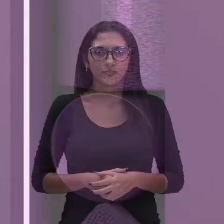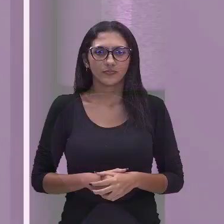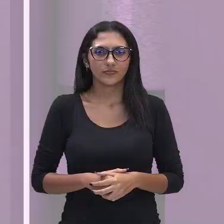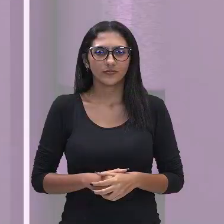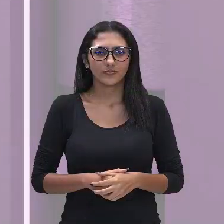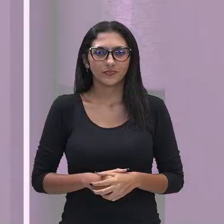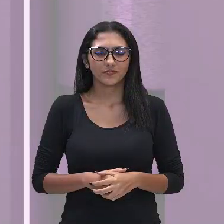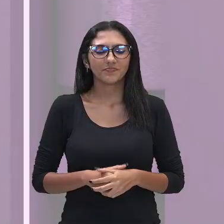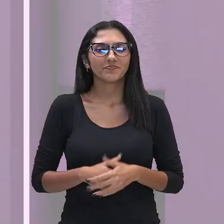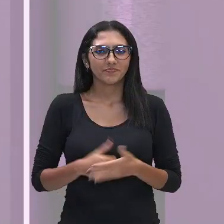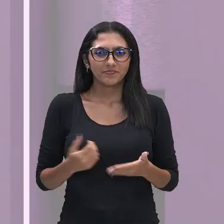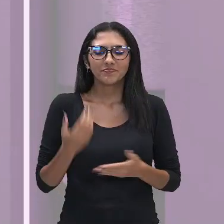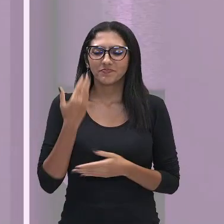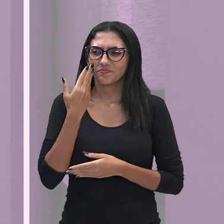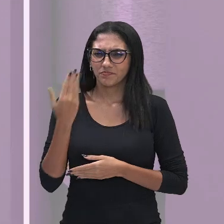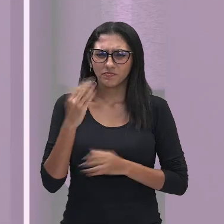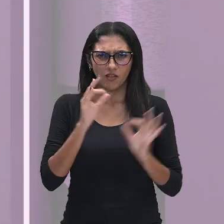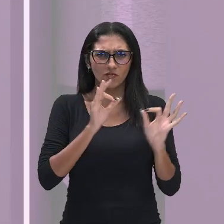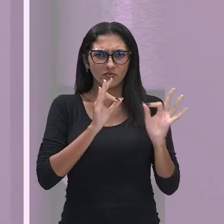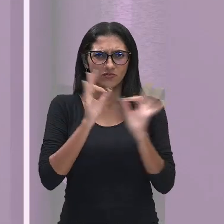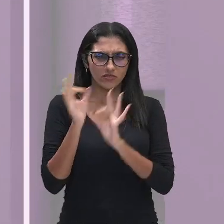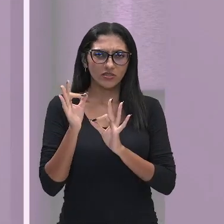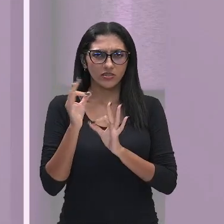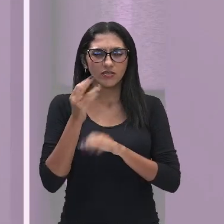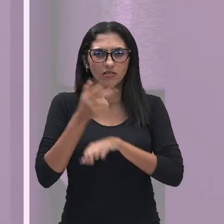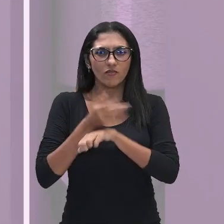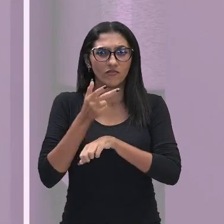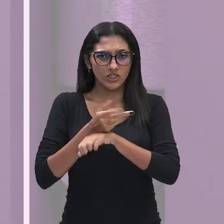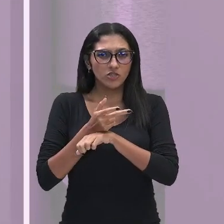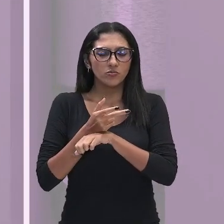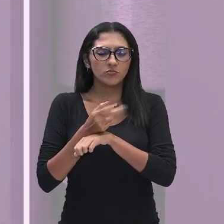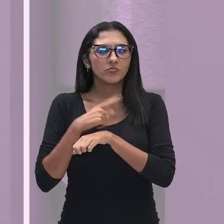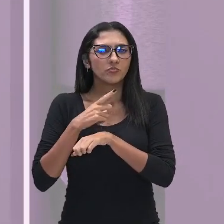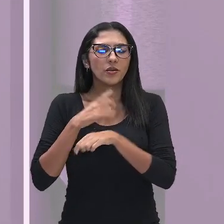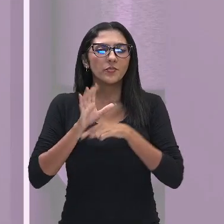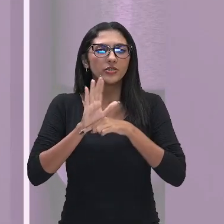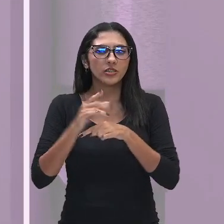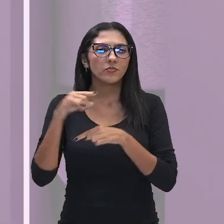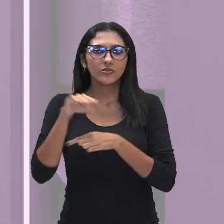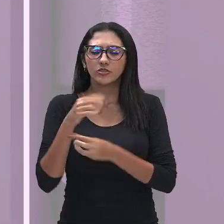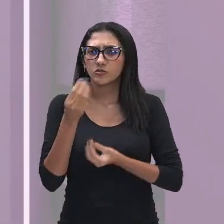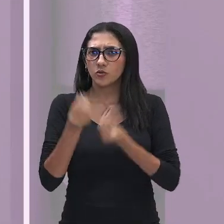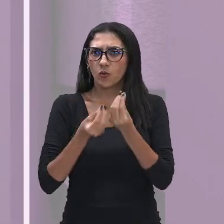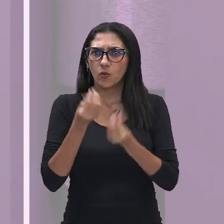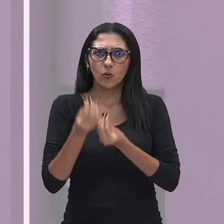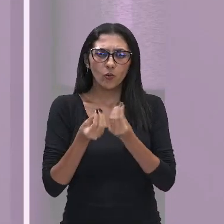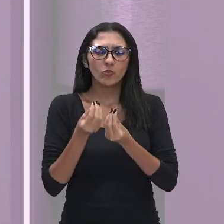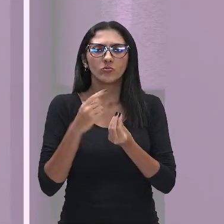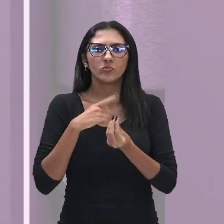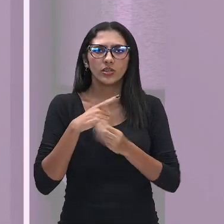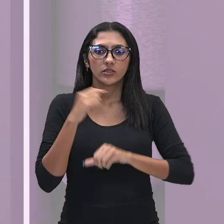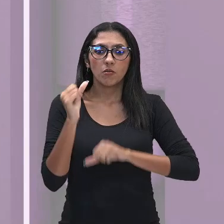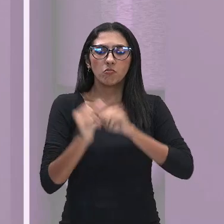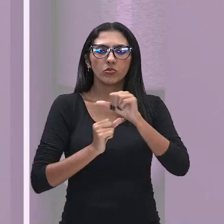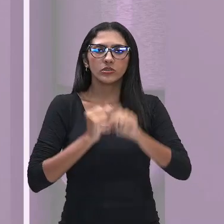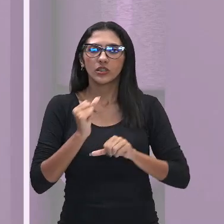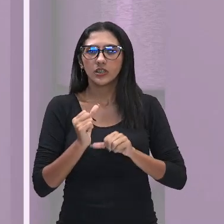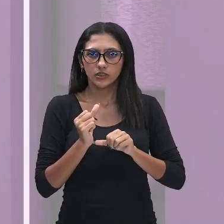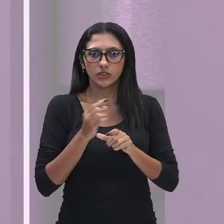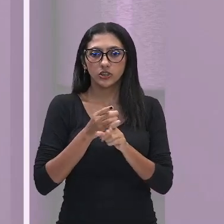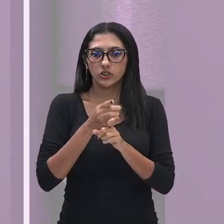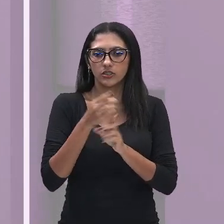Então tá aí, pessoal. Esse vídeo foi para mostrar para você como que a gente faz essa revolução